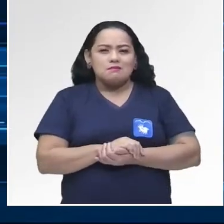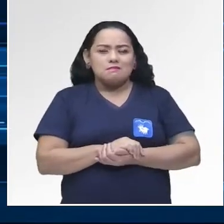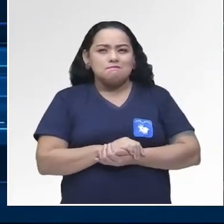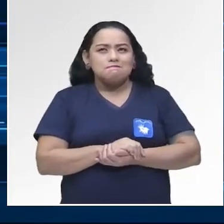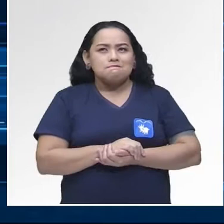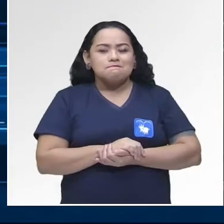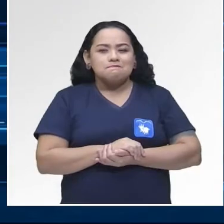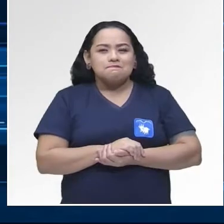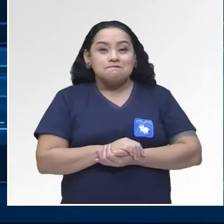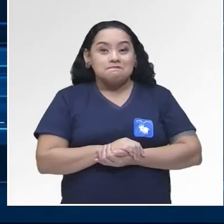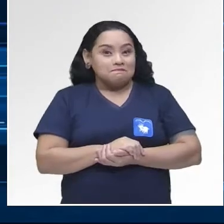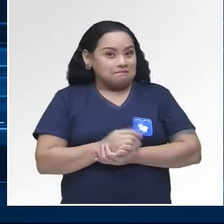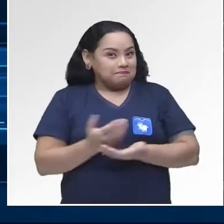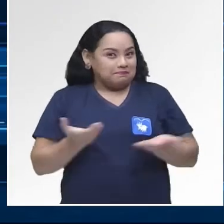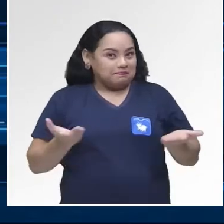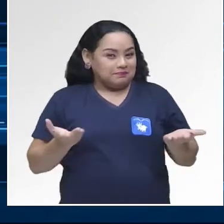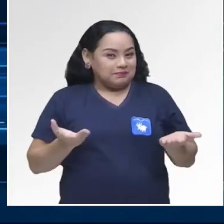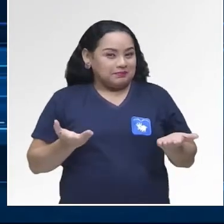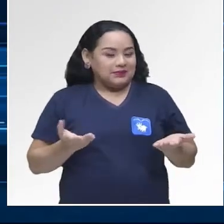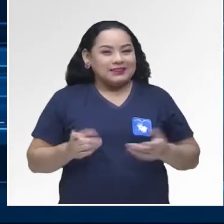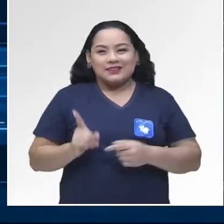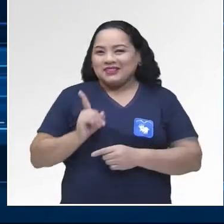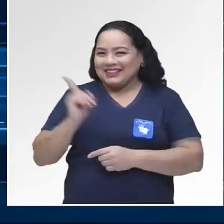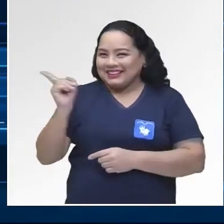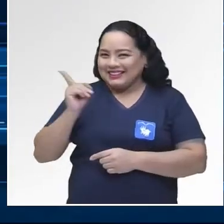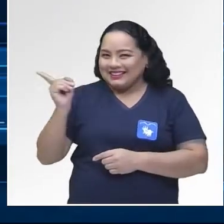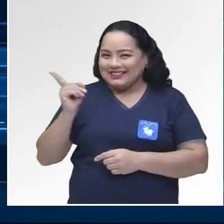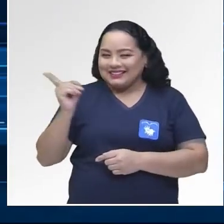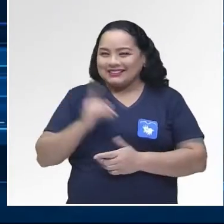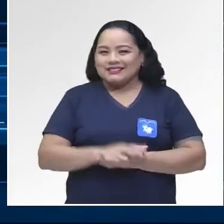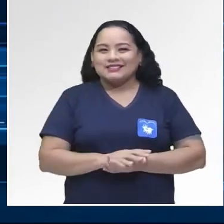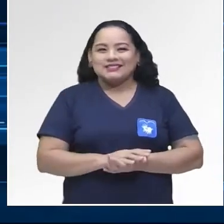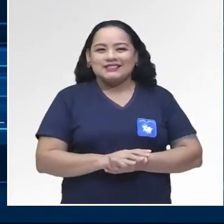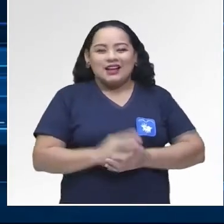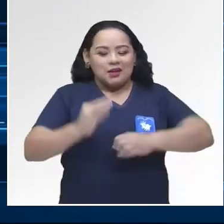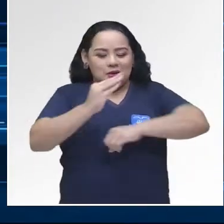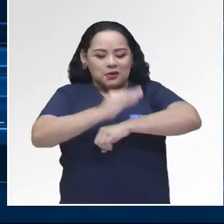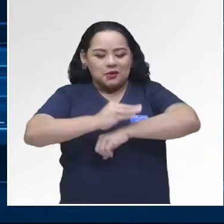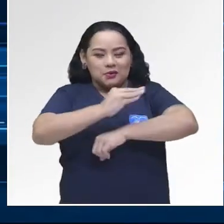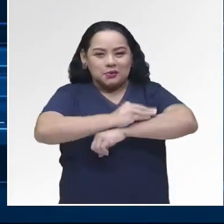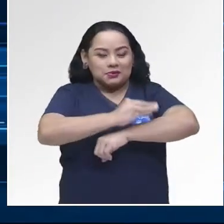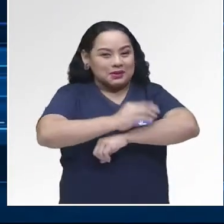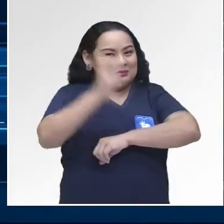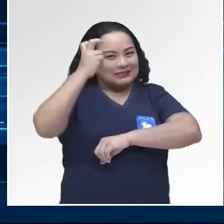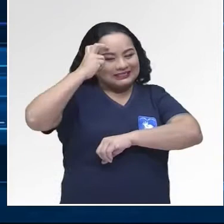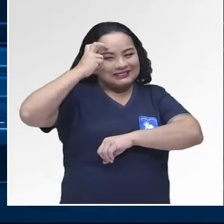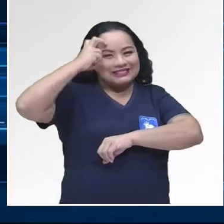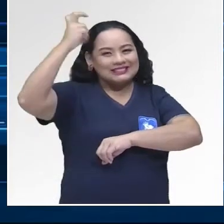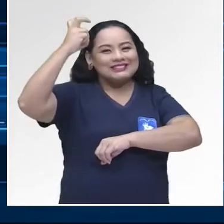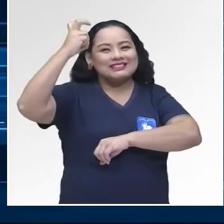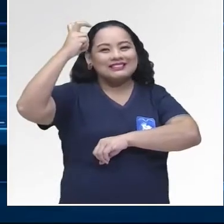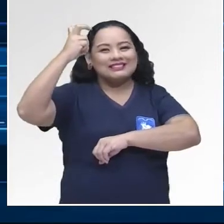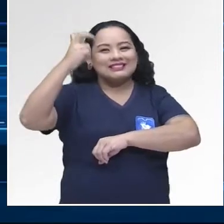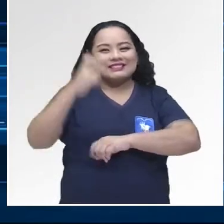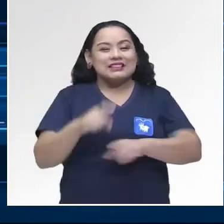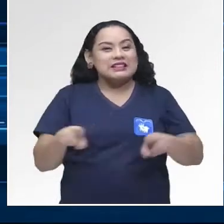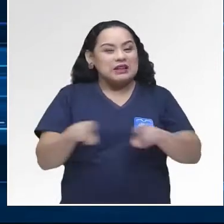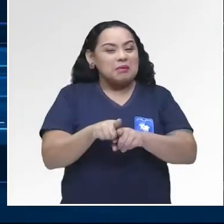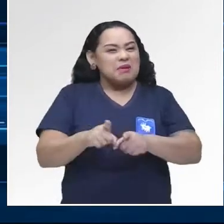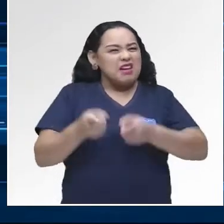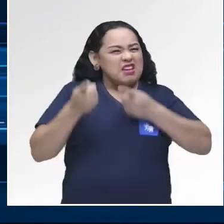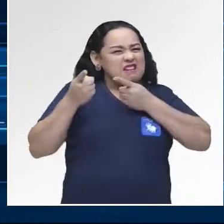Muito bem, então a Filó, essa nossa sapinha aqui inteligente, também muito